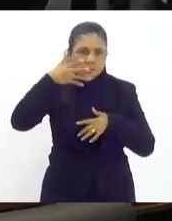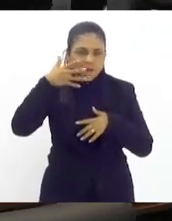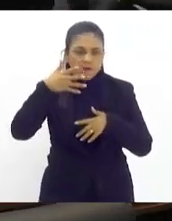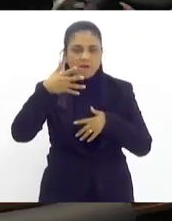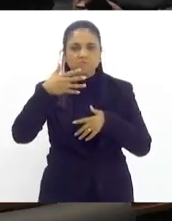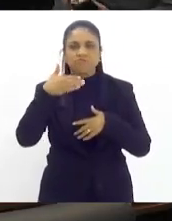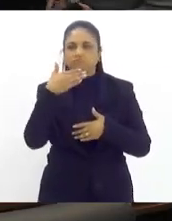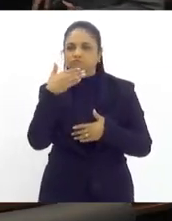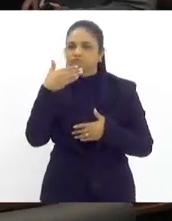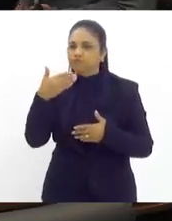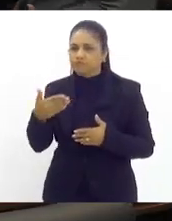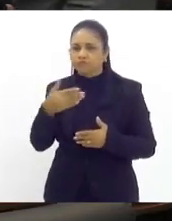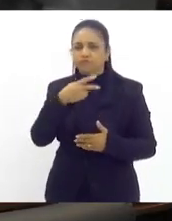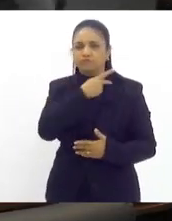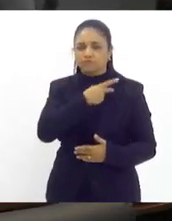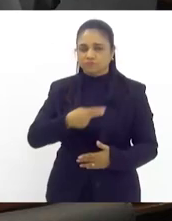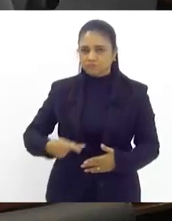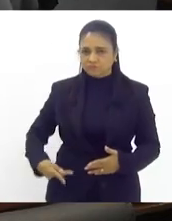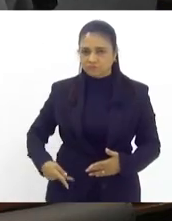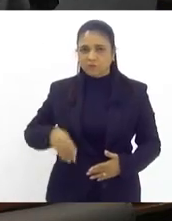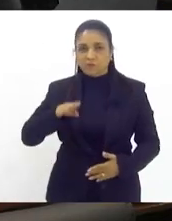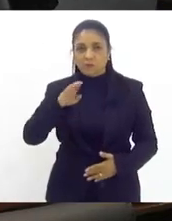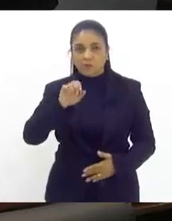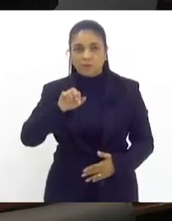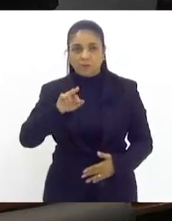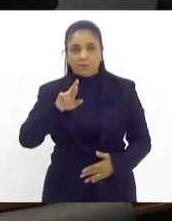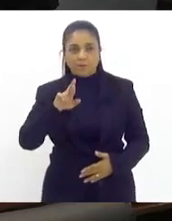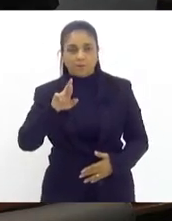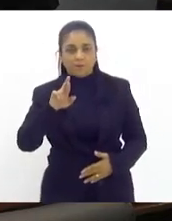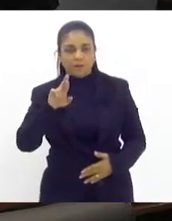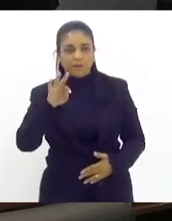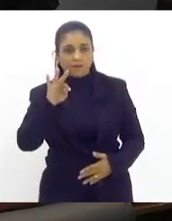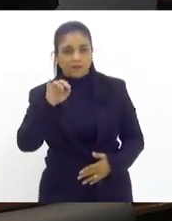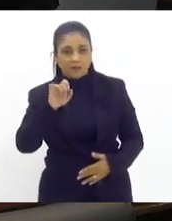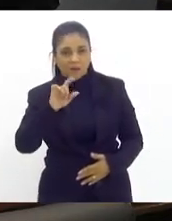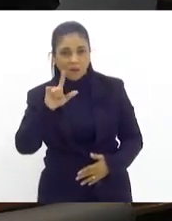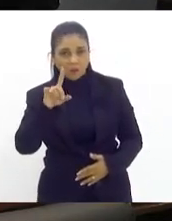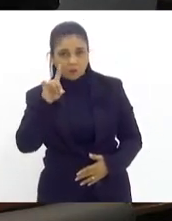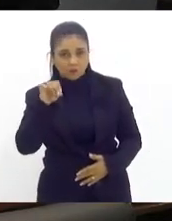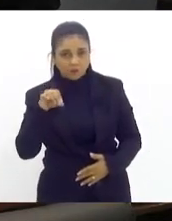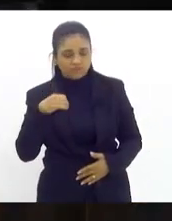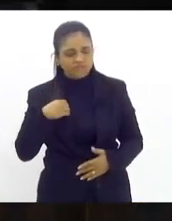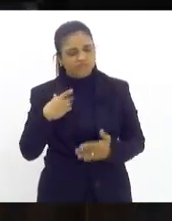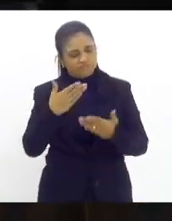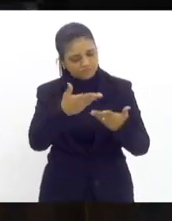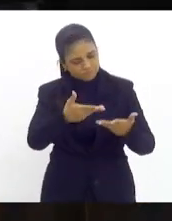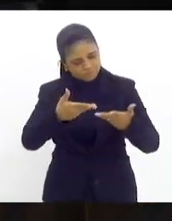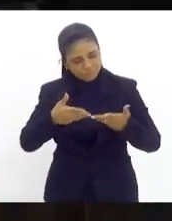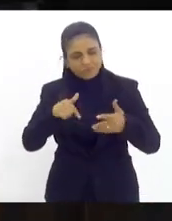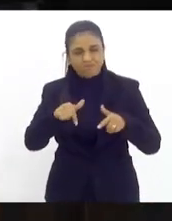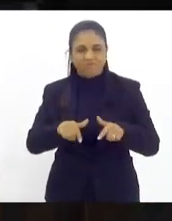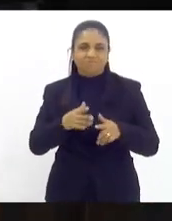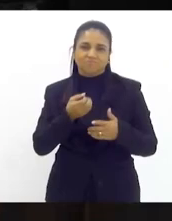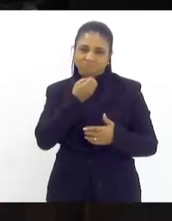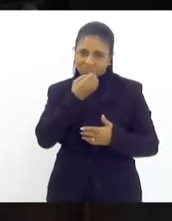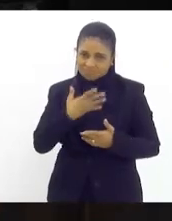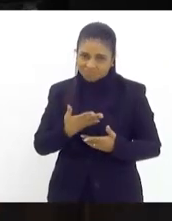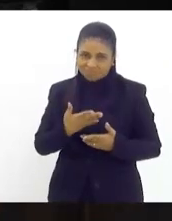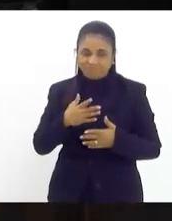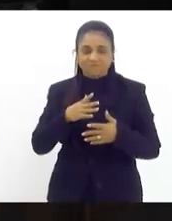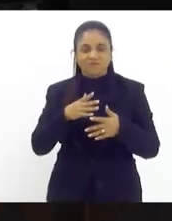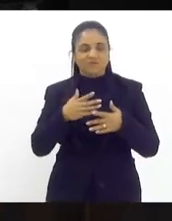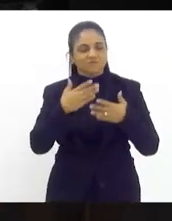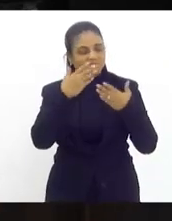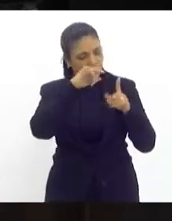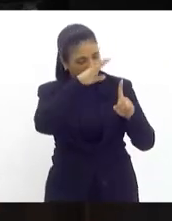Presidente Bernardes seja bem-vindo Aí espalamento obrigado pela homenagem aí da